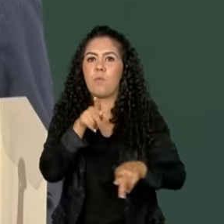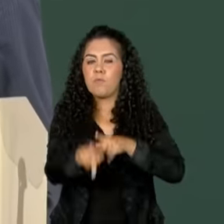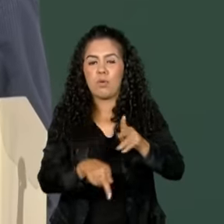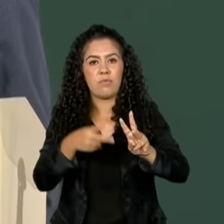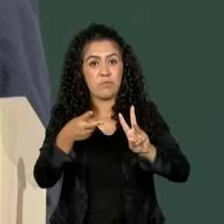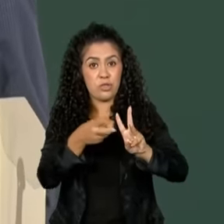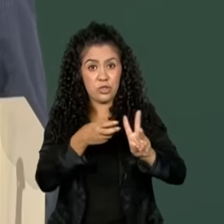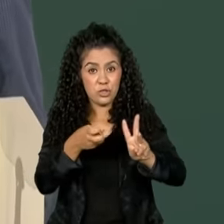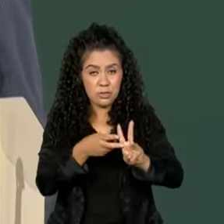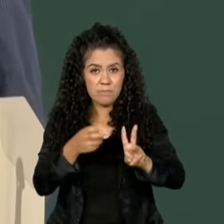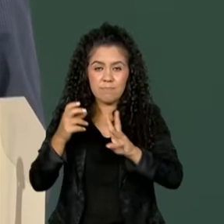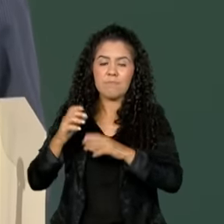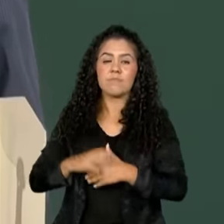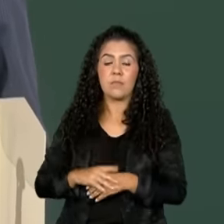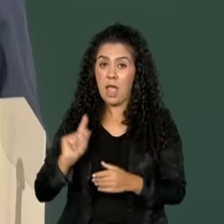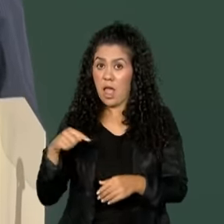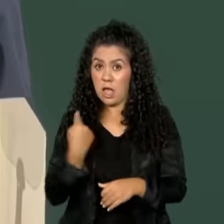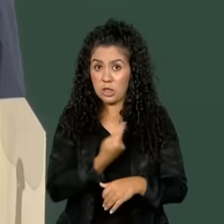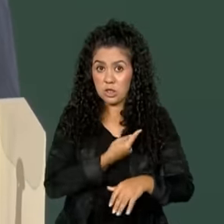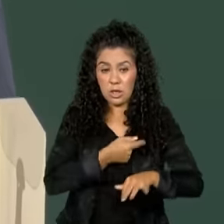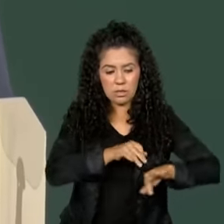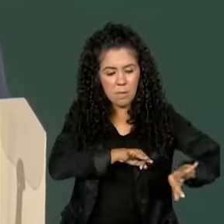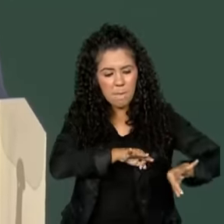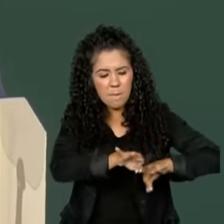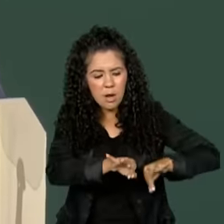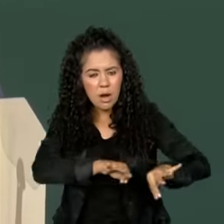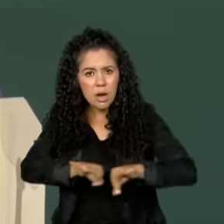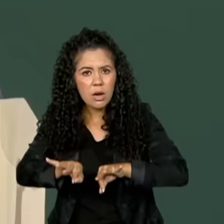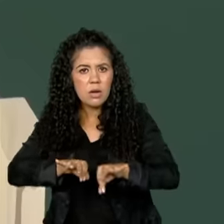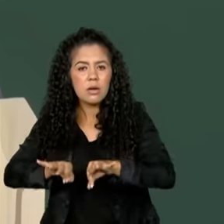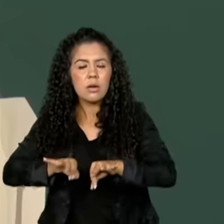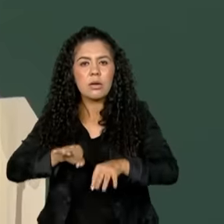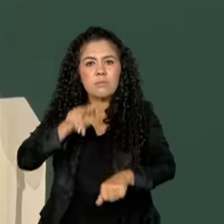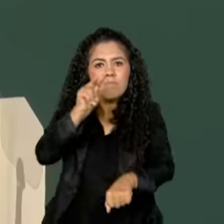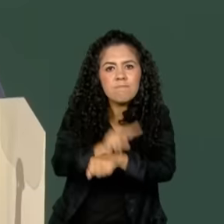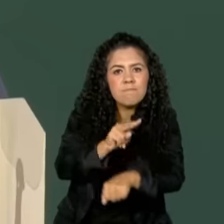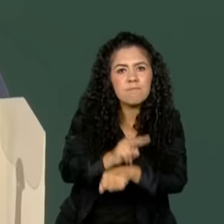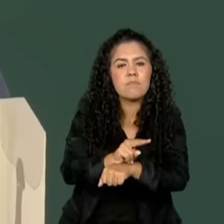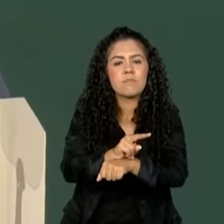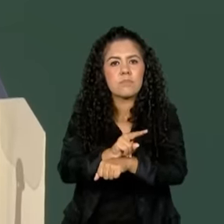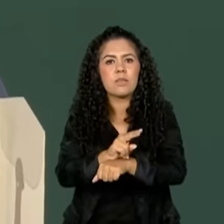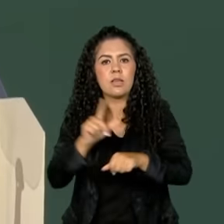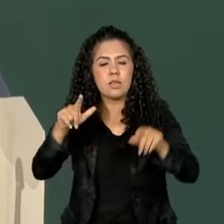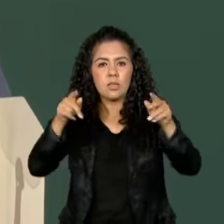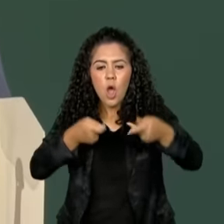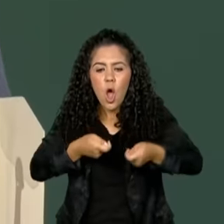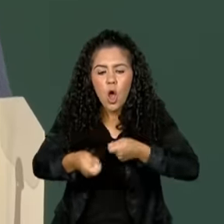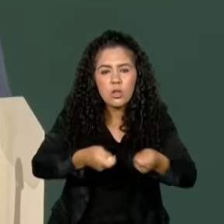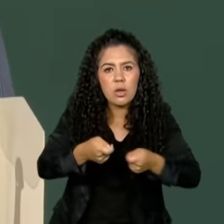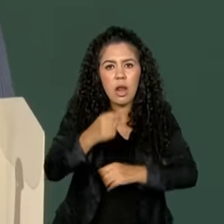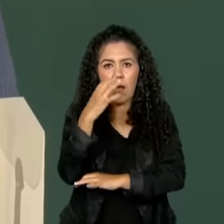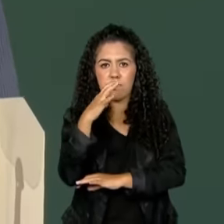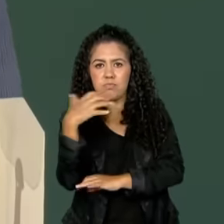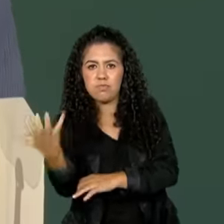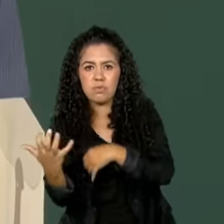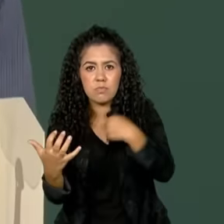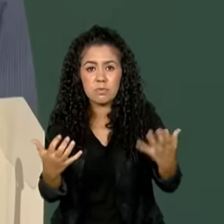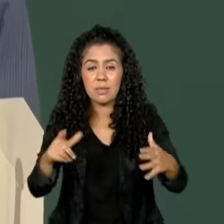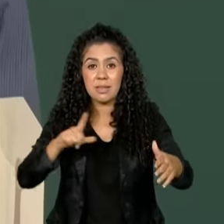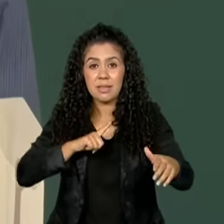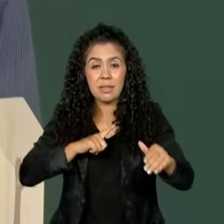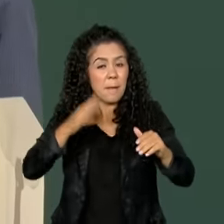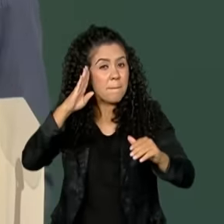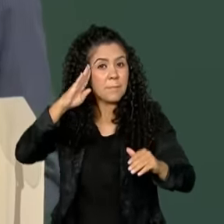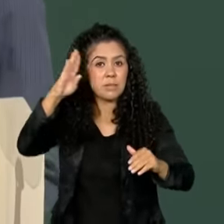Nós fizemos um plano de prevenção e controle do desmatamento com base em 3 eixos